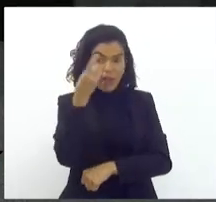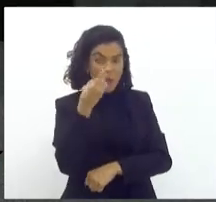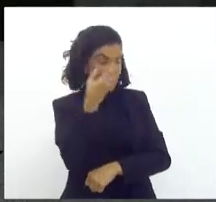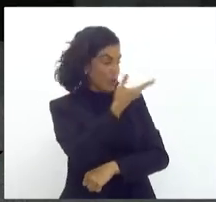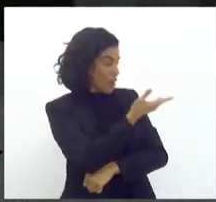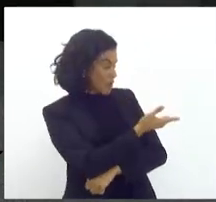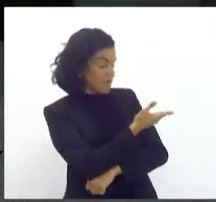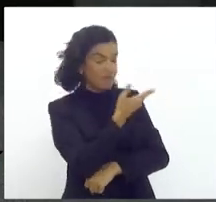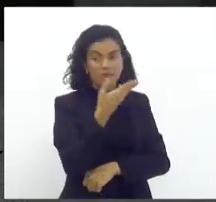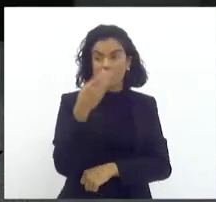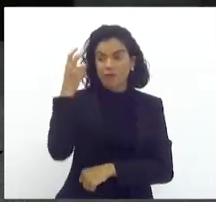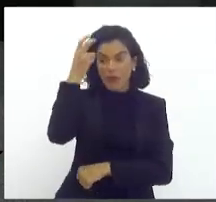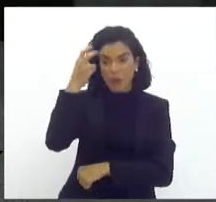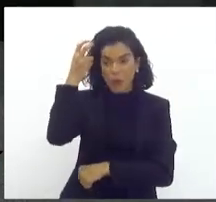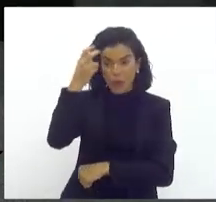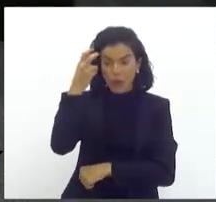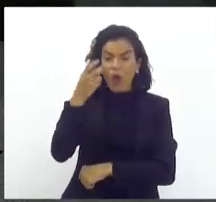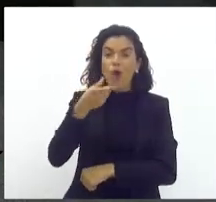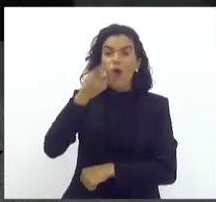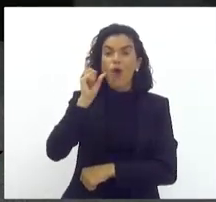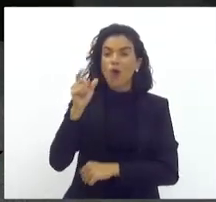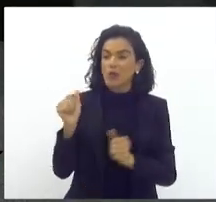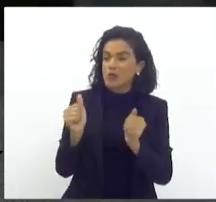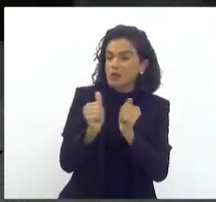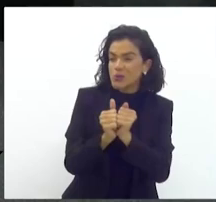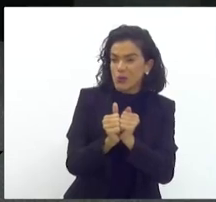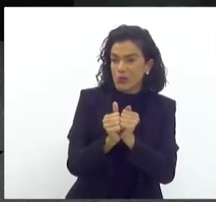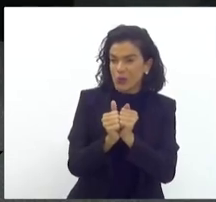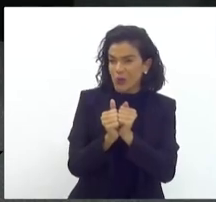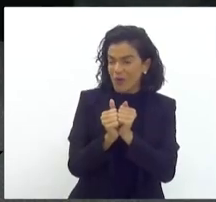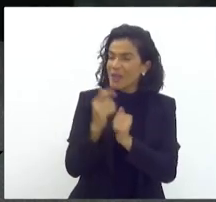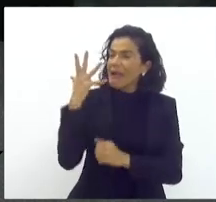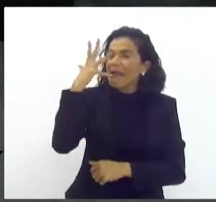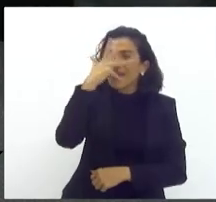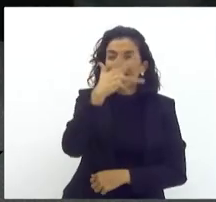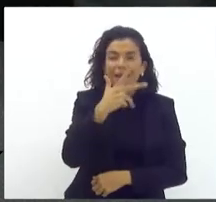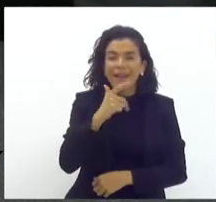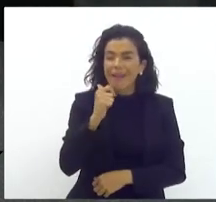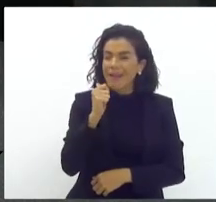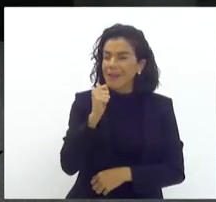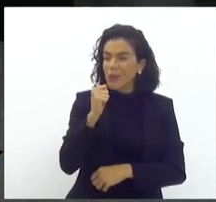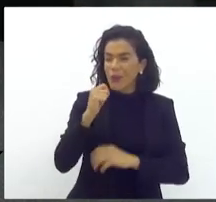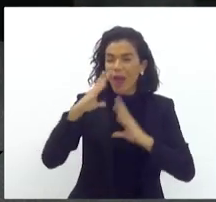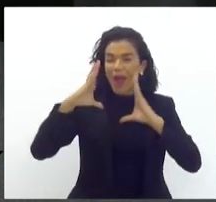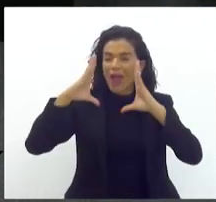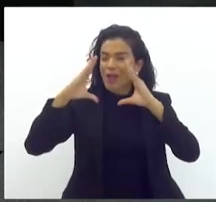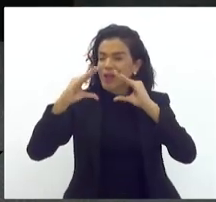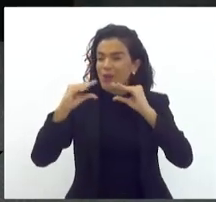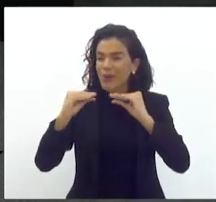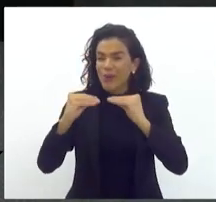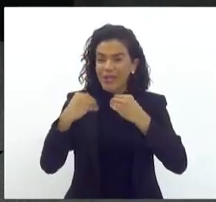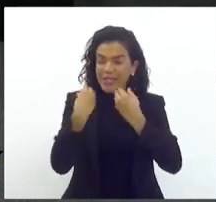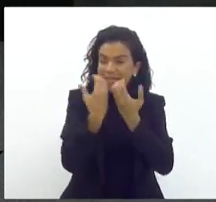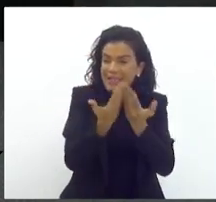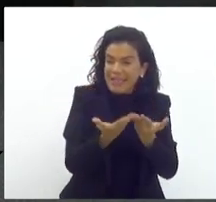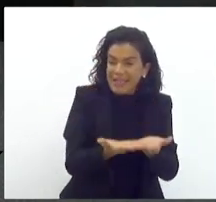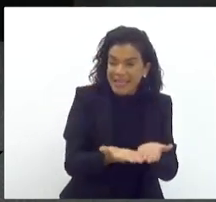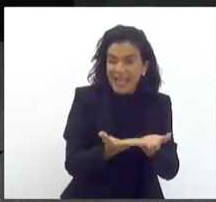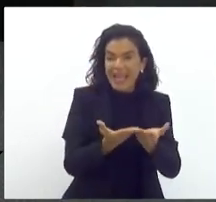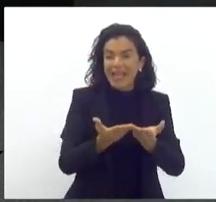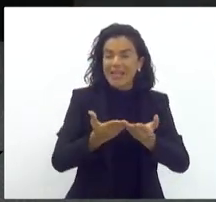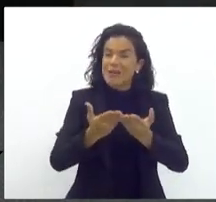tá aqui do meu lado Távamos ontem juntos naquela ali Acho que lindo ontem aquela noite da entrega do prêmio